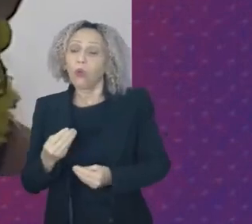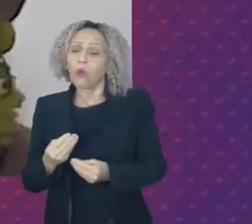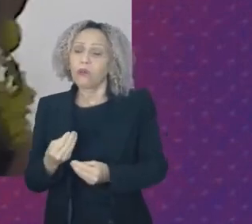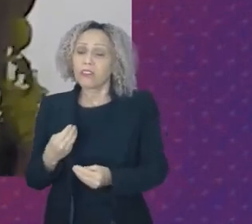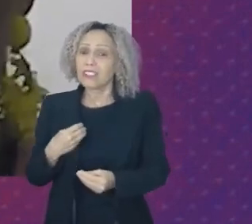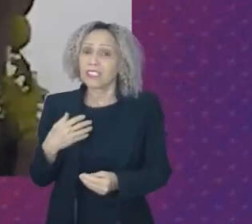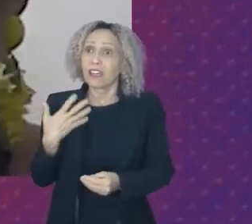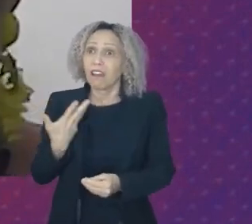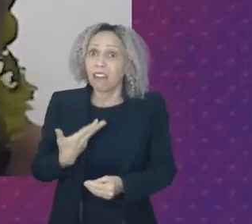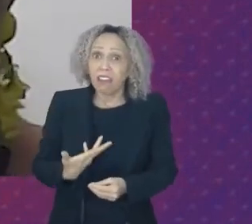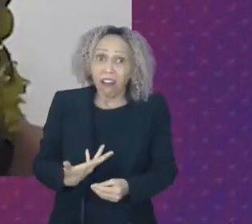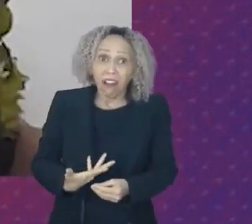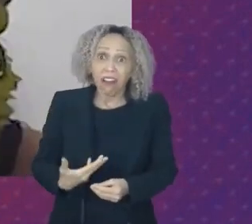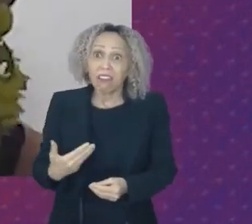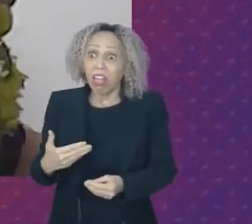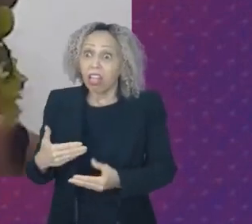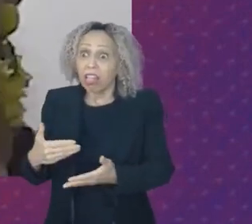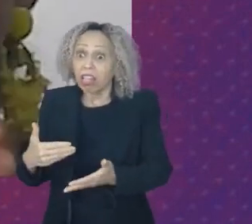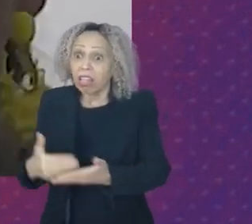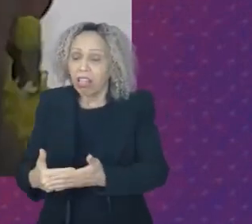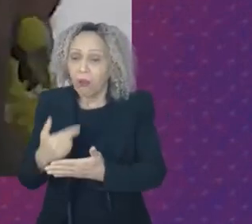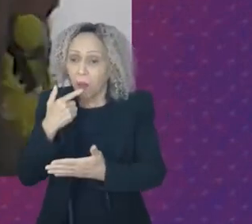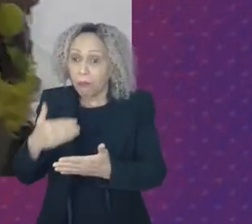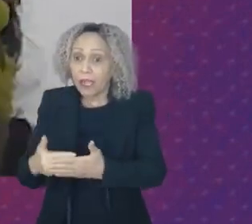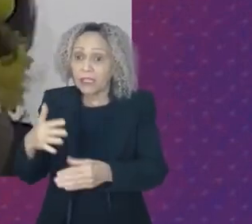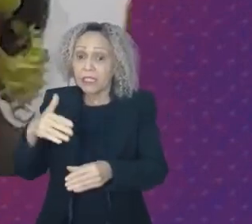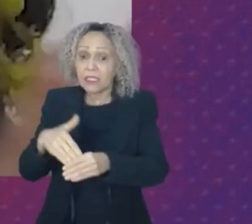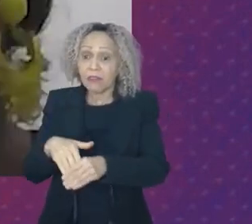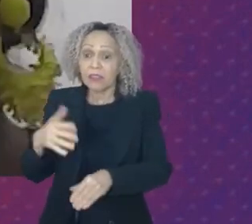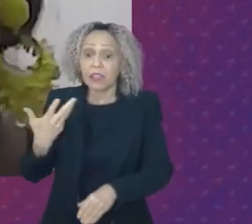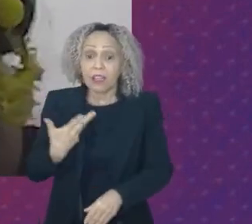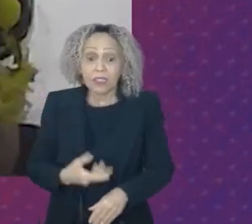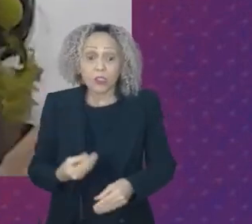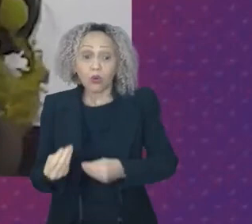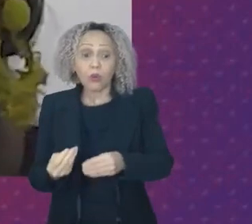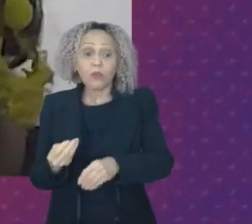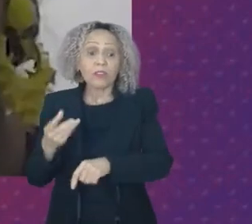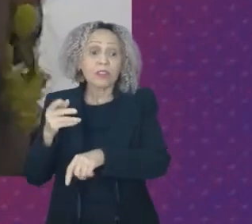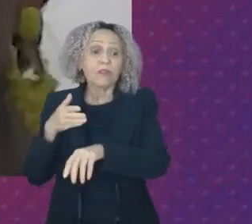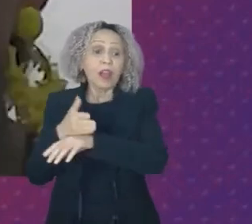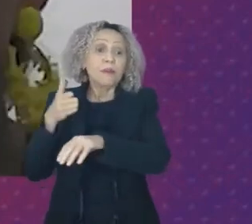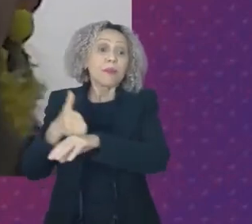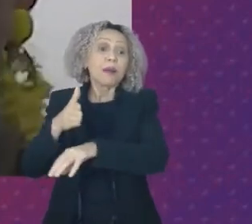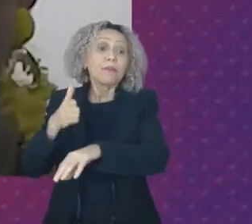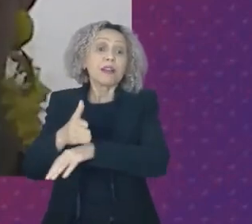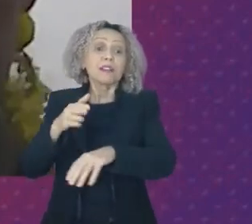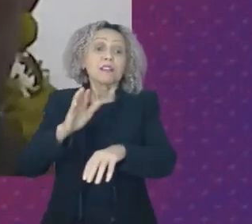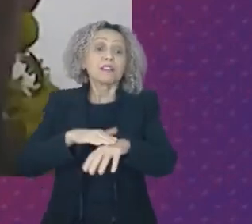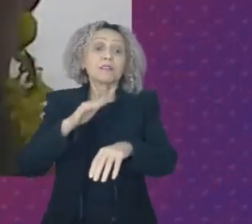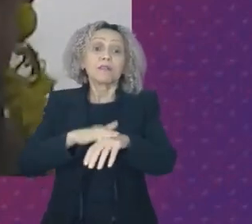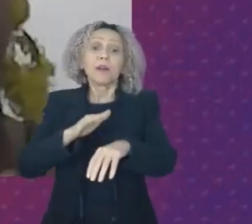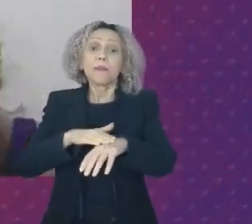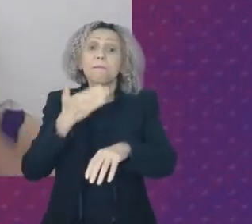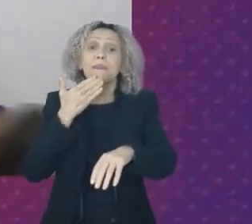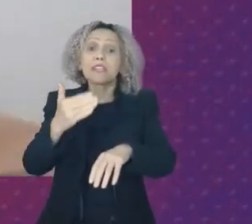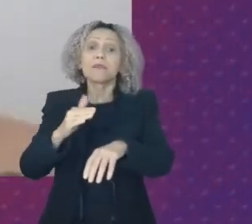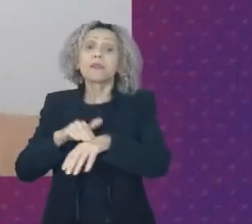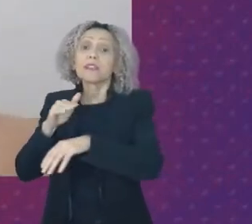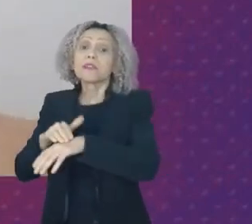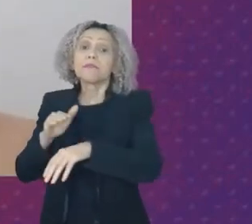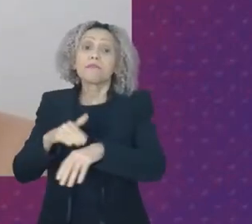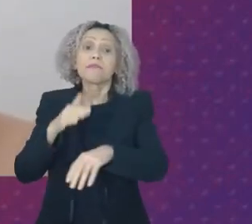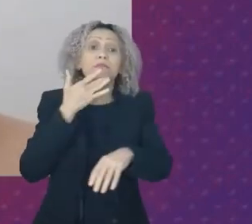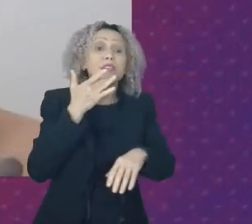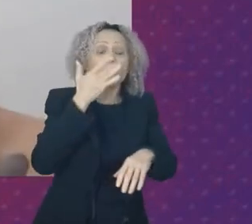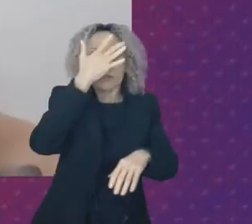votos, vai ficar muito difícil para você. Então, o ideal é que as candidaturas elas se preservem durante esse processo, para